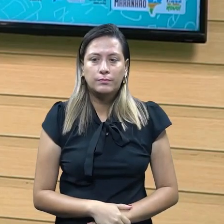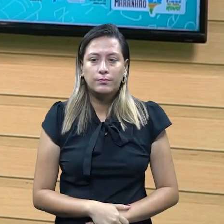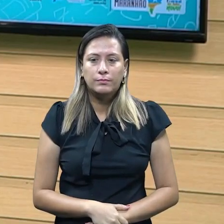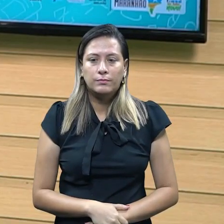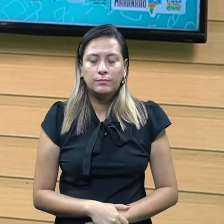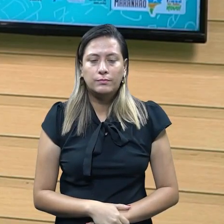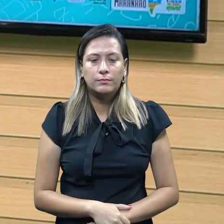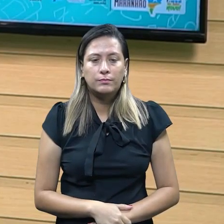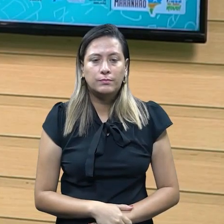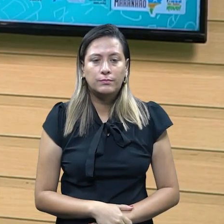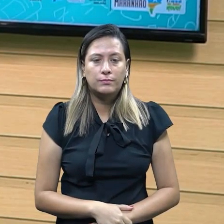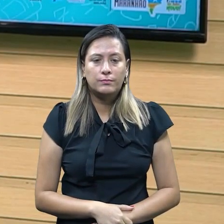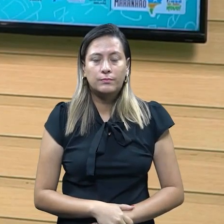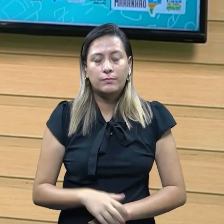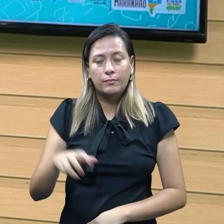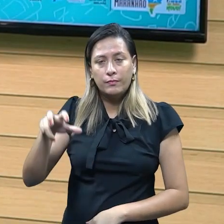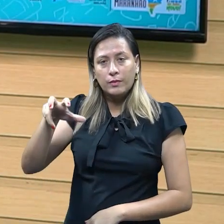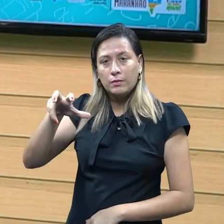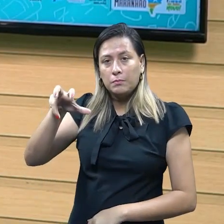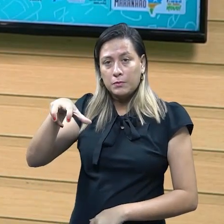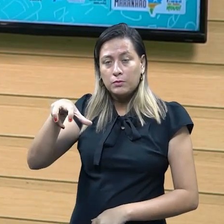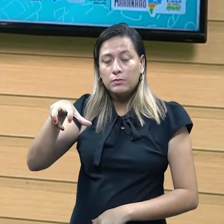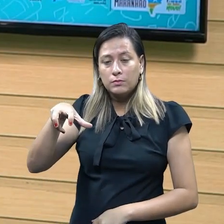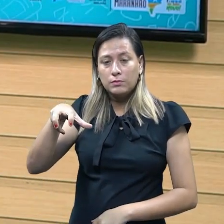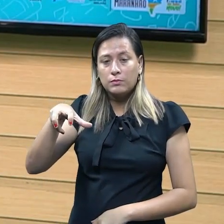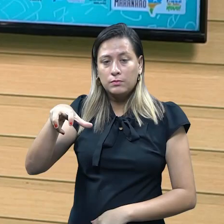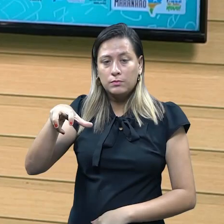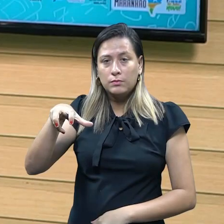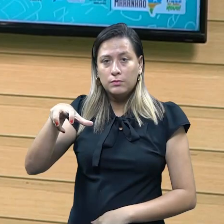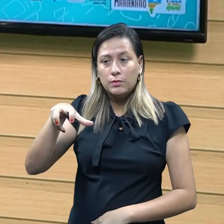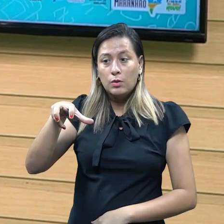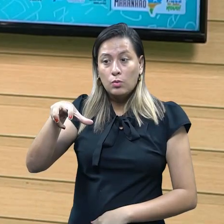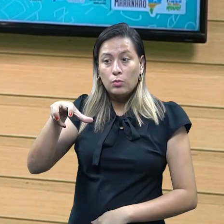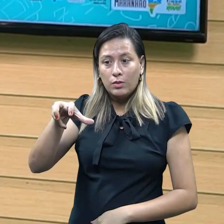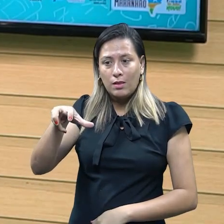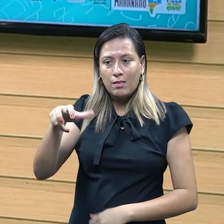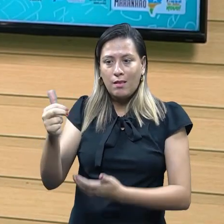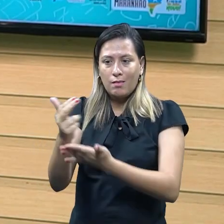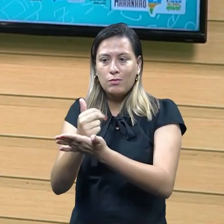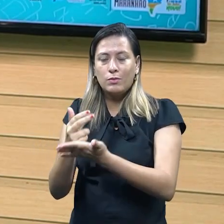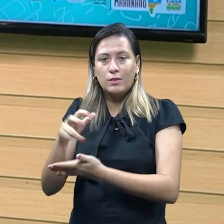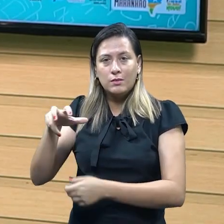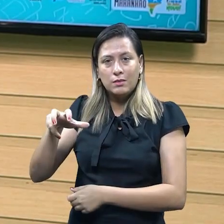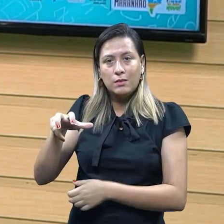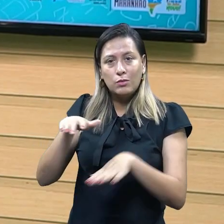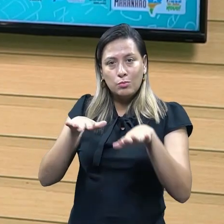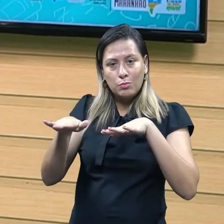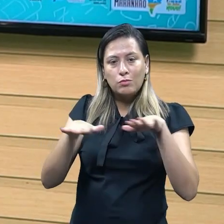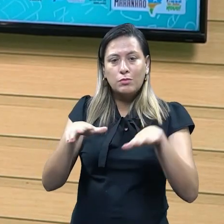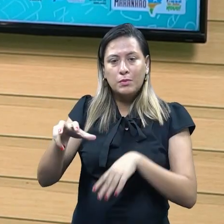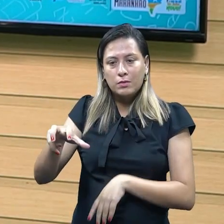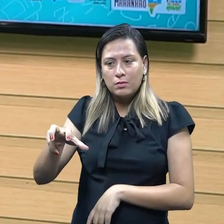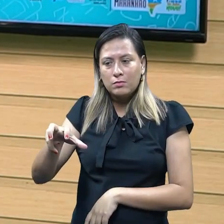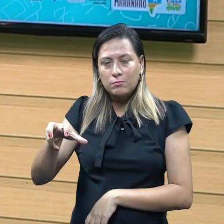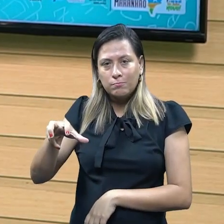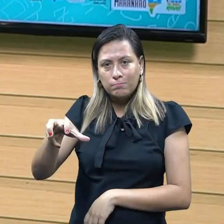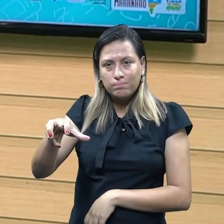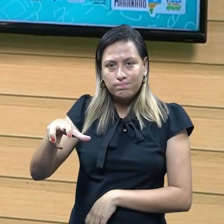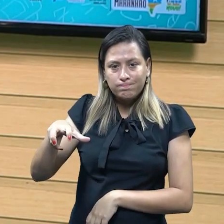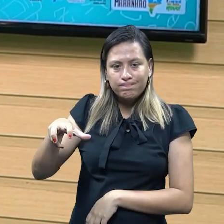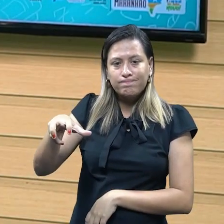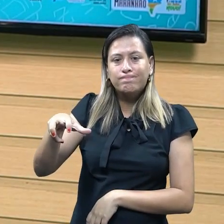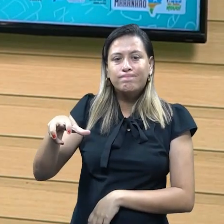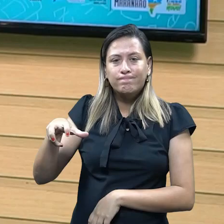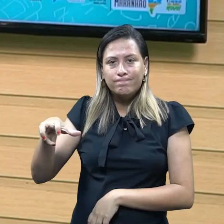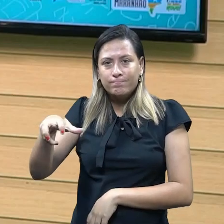o botão de rolagem, ou esfera, você pressiona ele sobre a figura e movimenta,